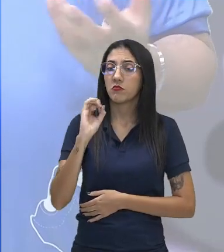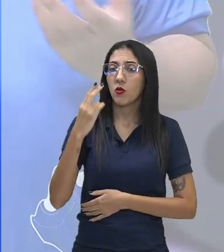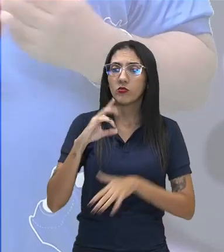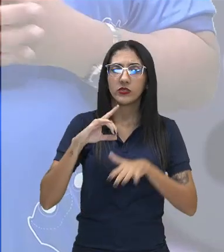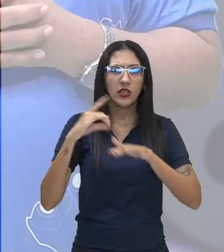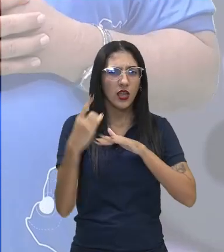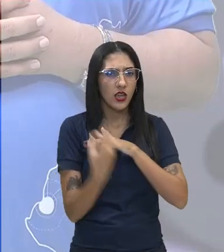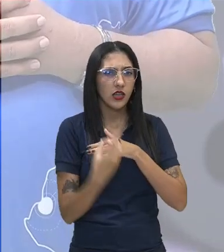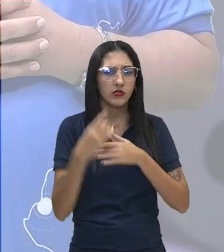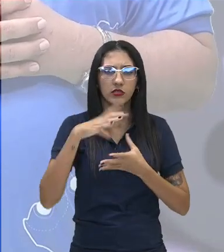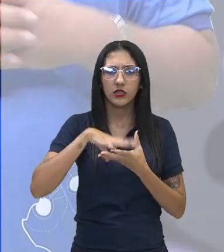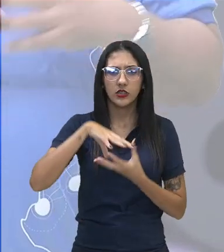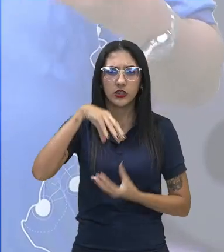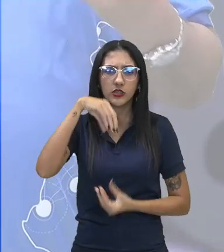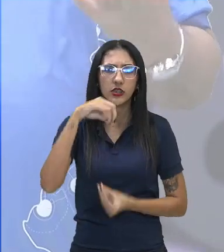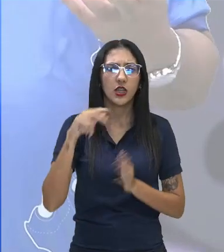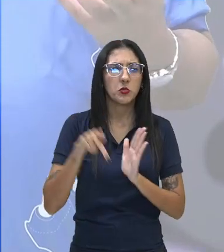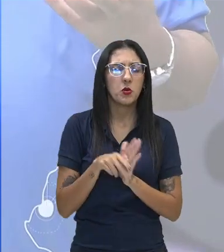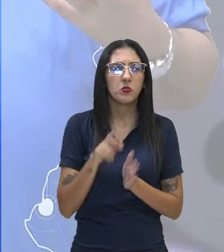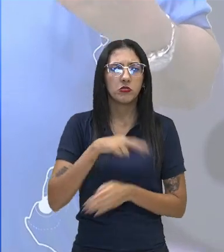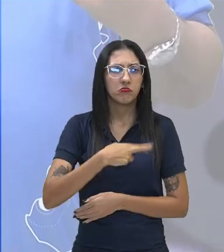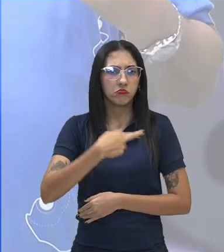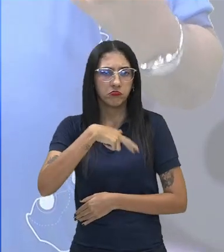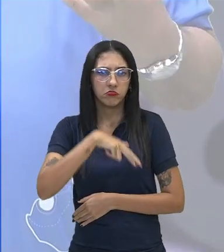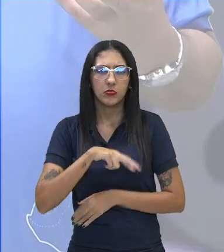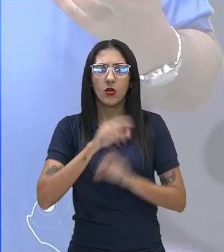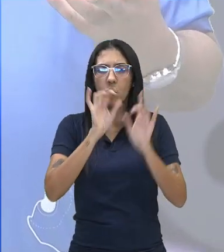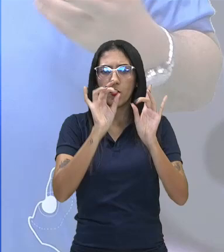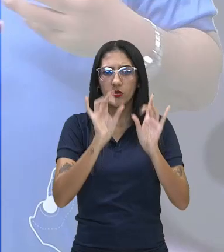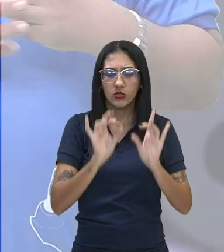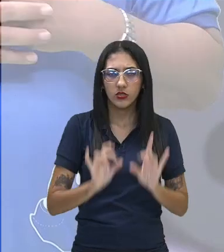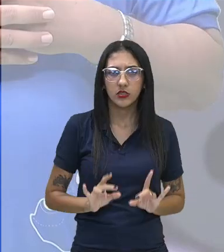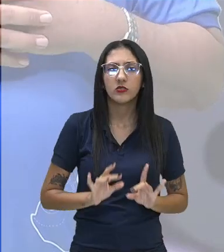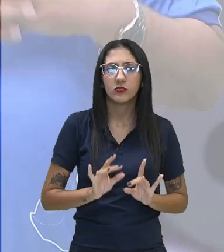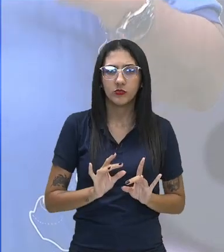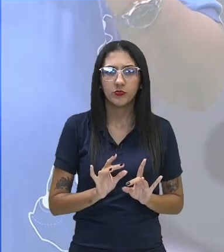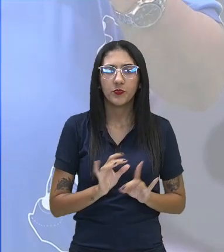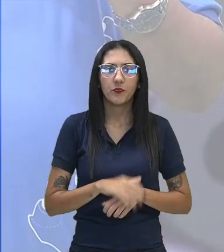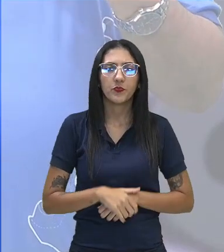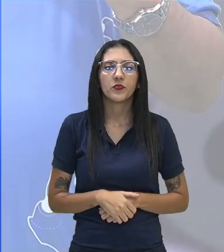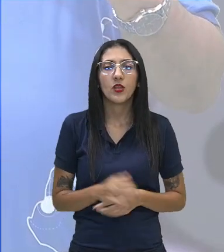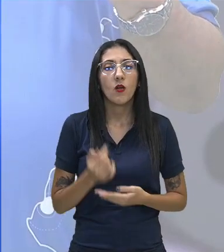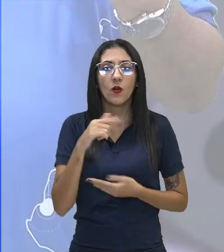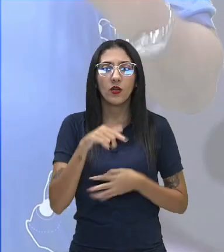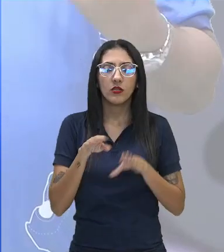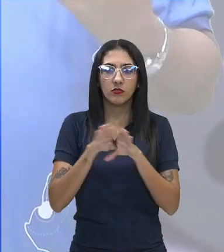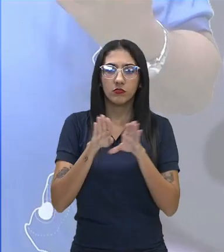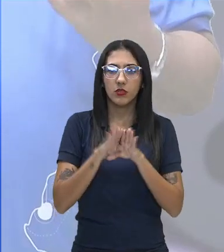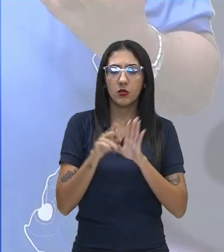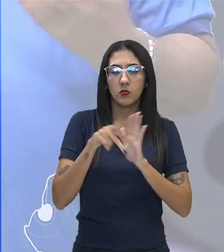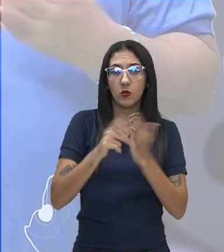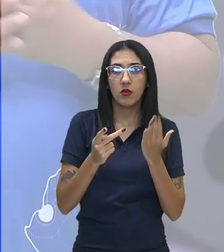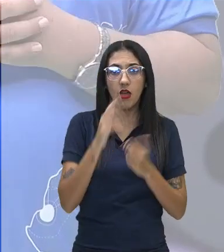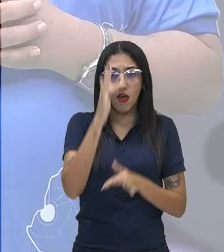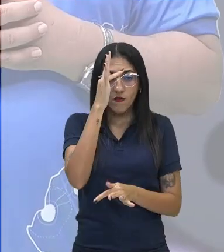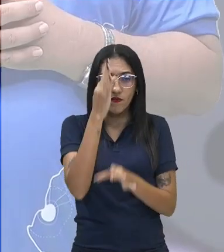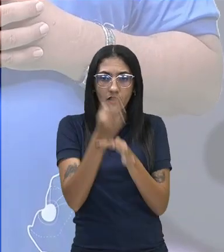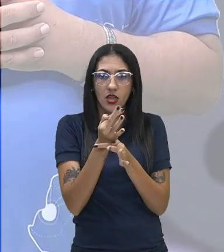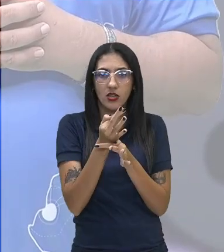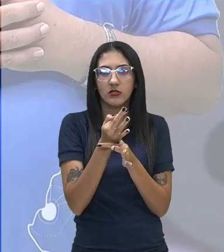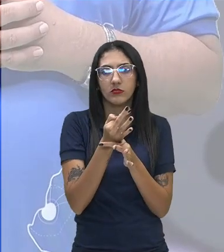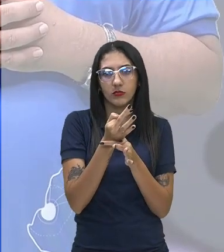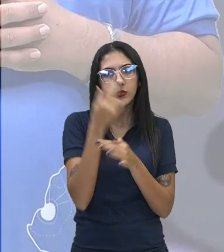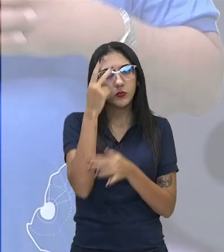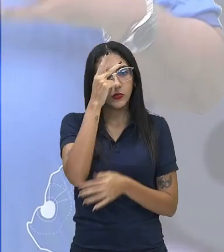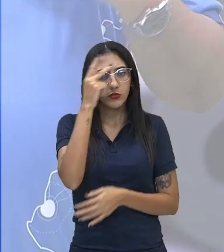entidades espirituais, religiosas, o divino, o sagrado. Eles também representam a fé das pessoas que professam